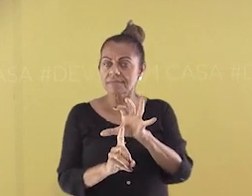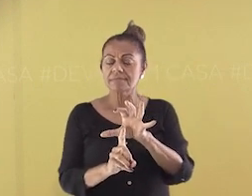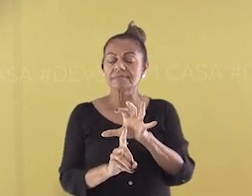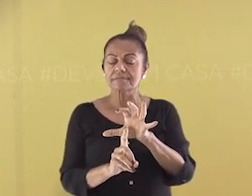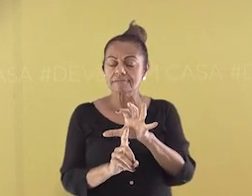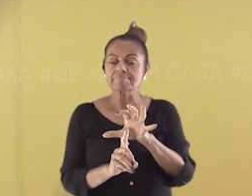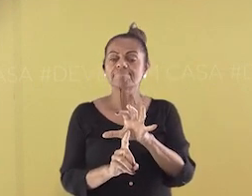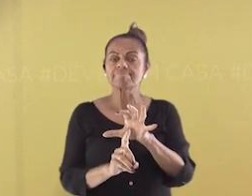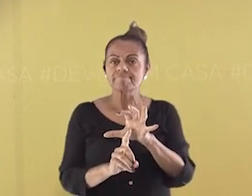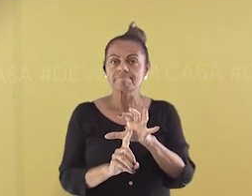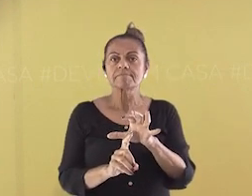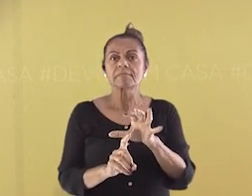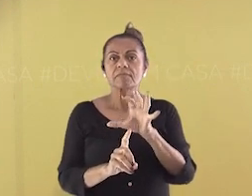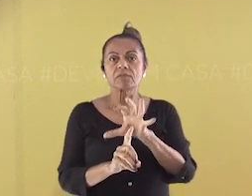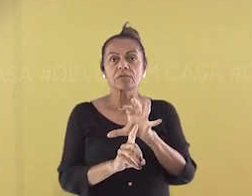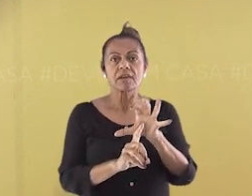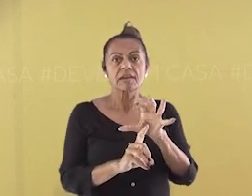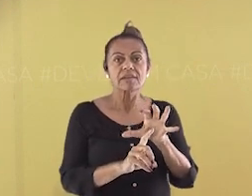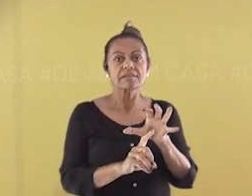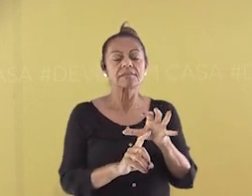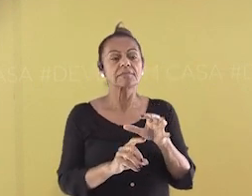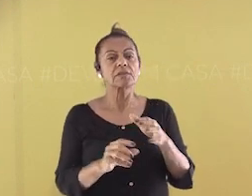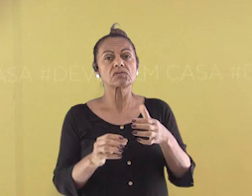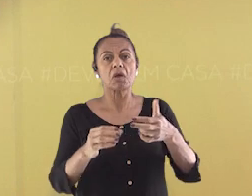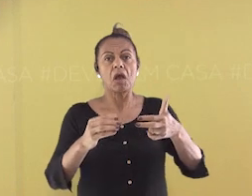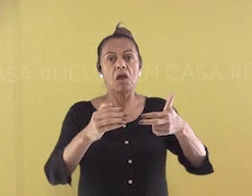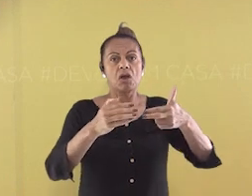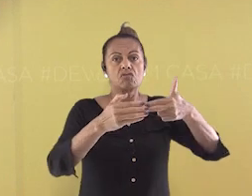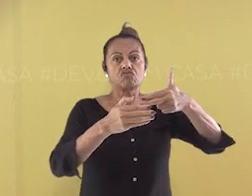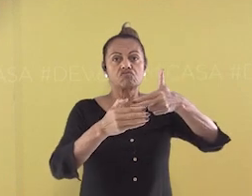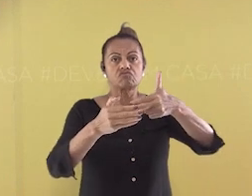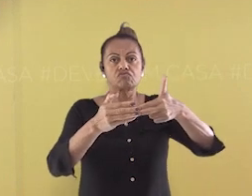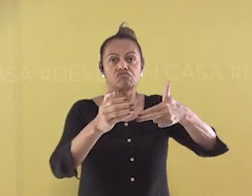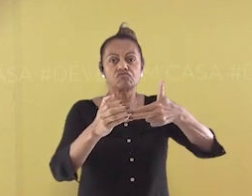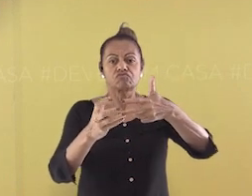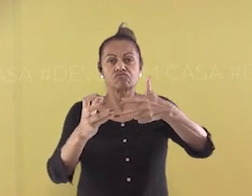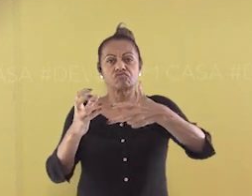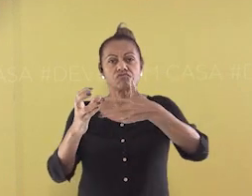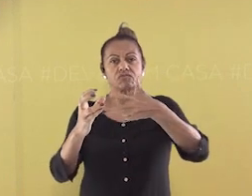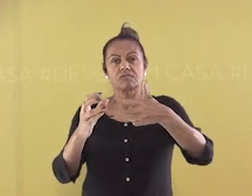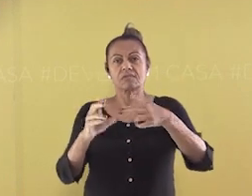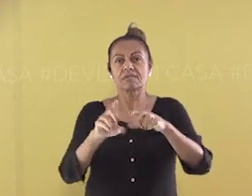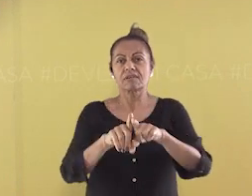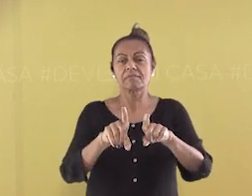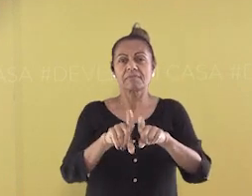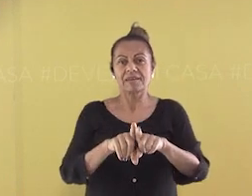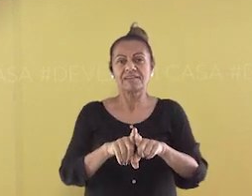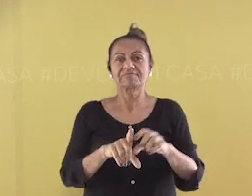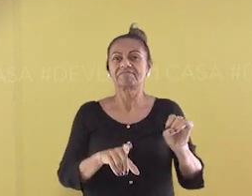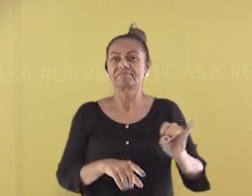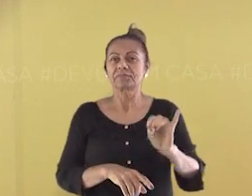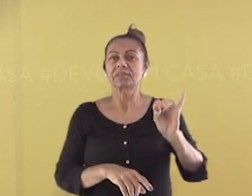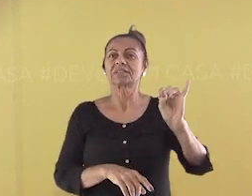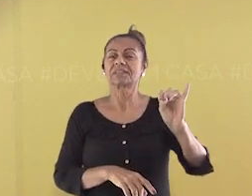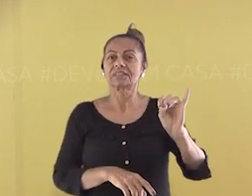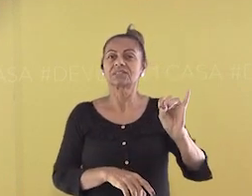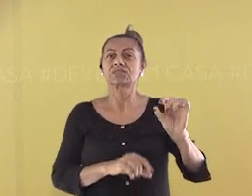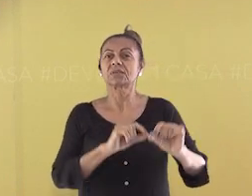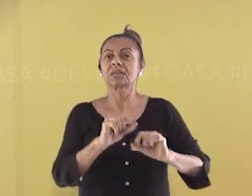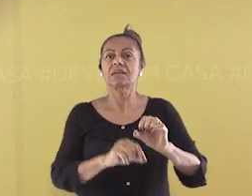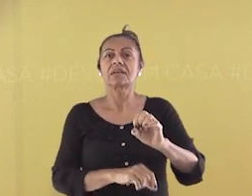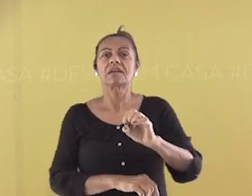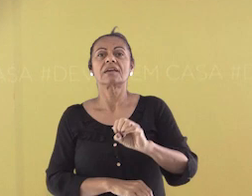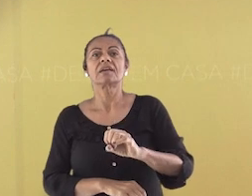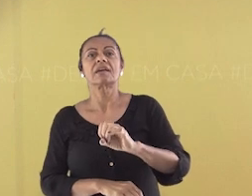principalmente para quem aplica. Mostram também a importância do uso do EPI, Equipamento de